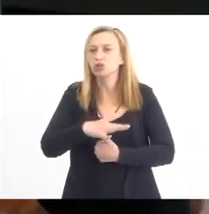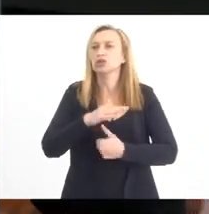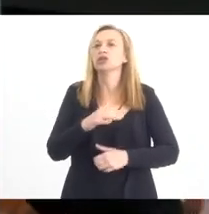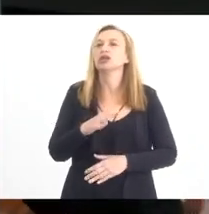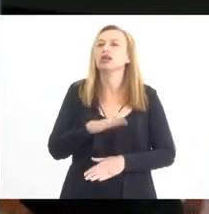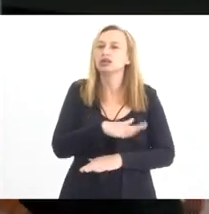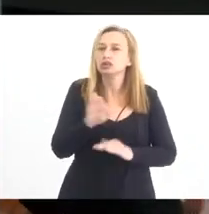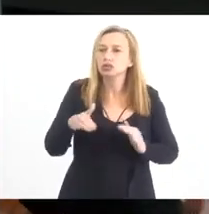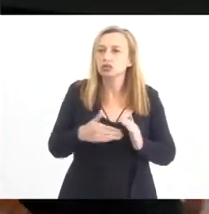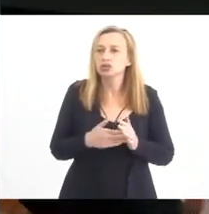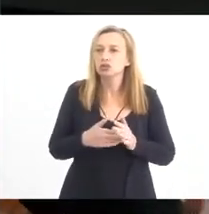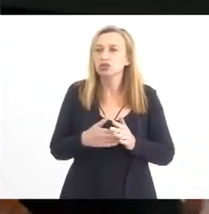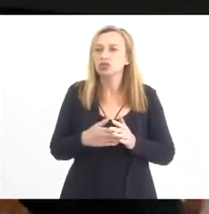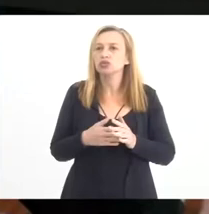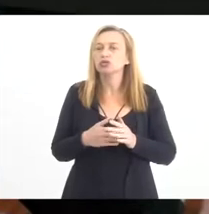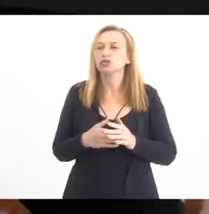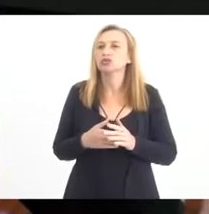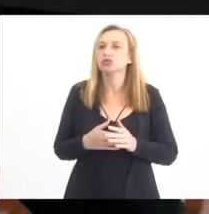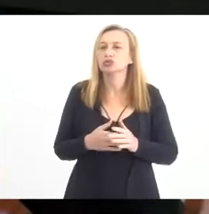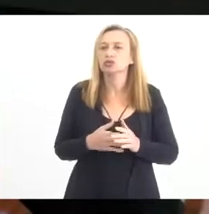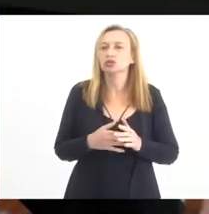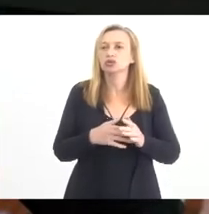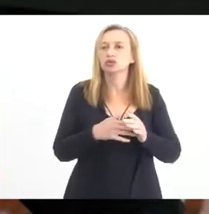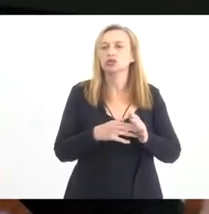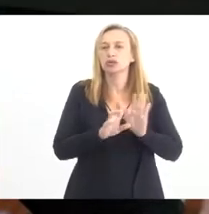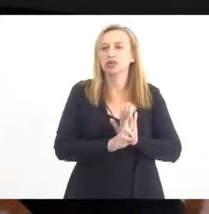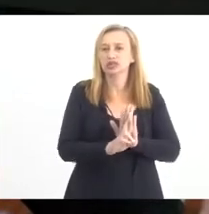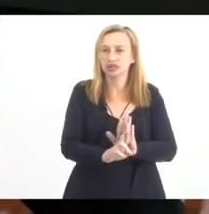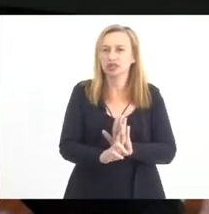e a todas as entidades participantes